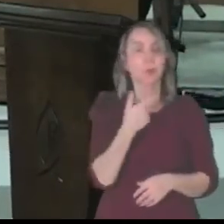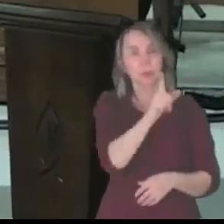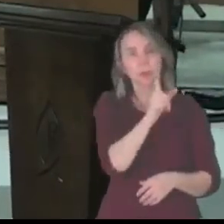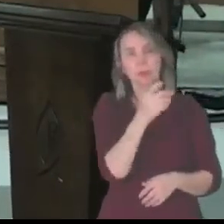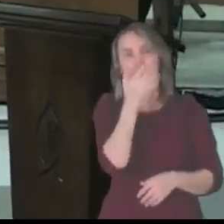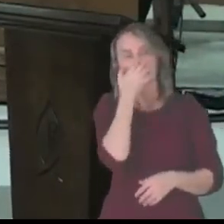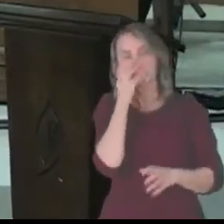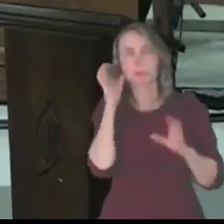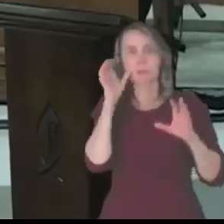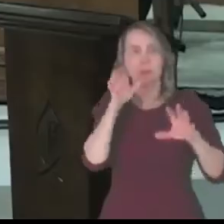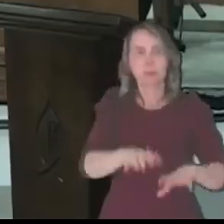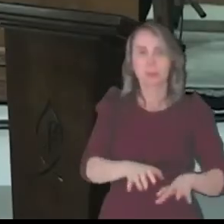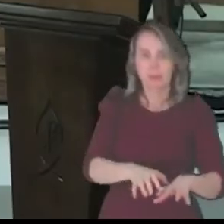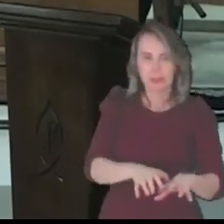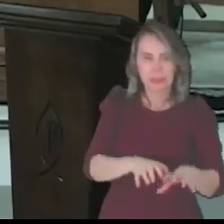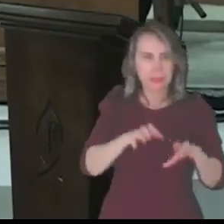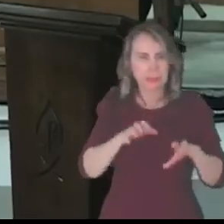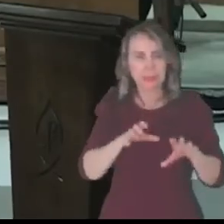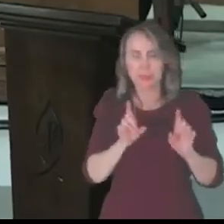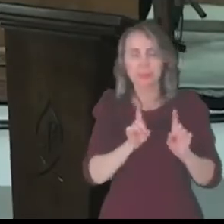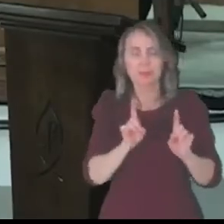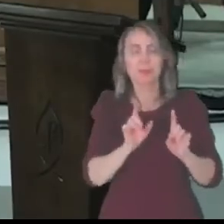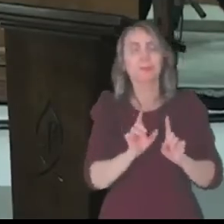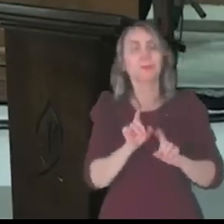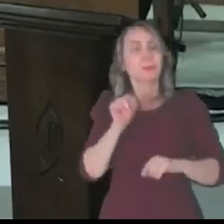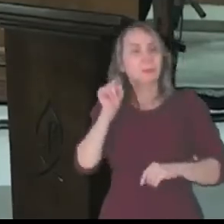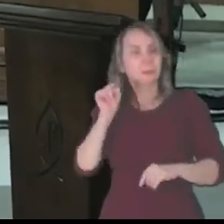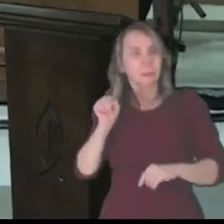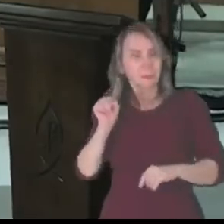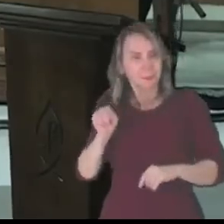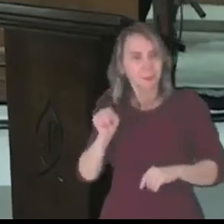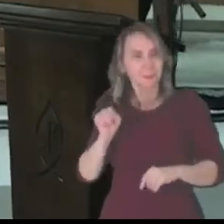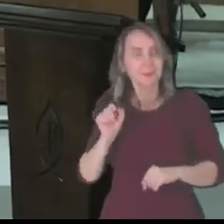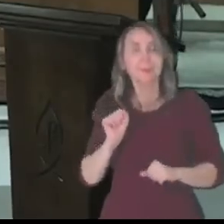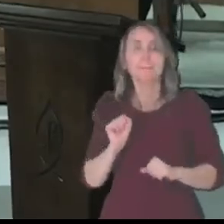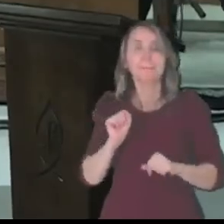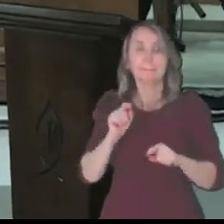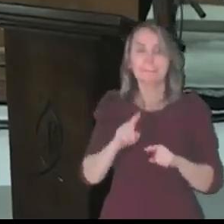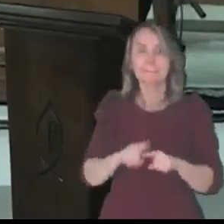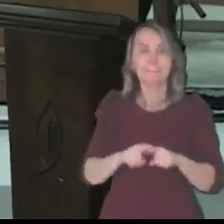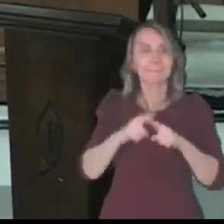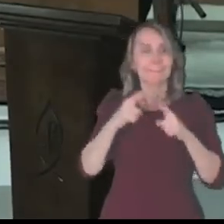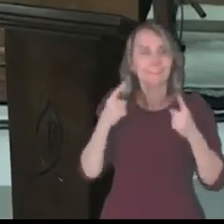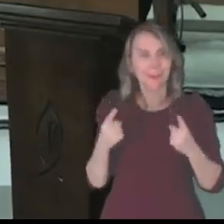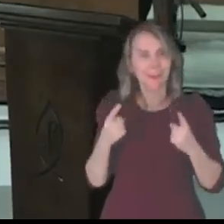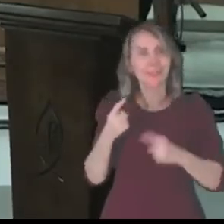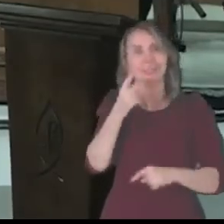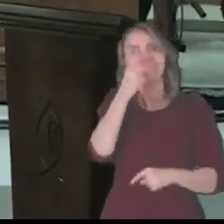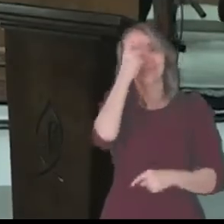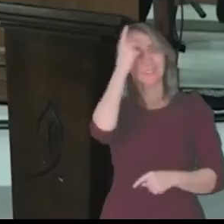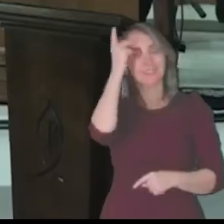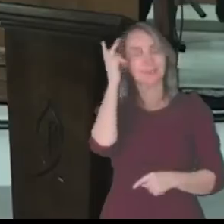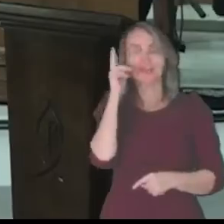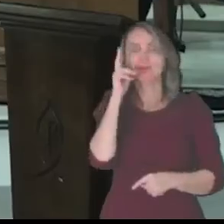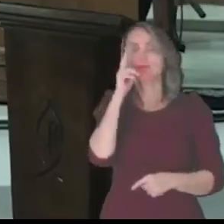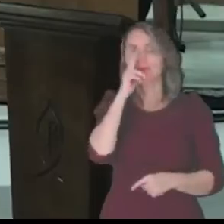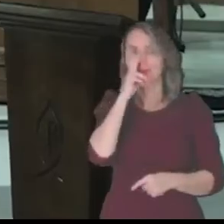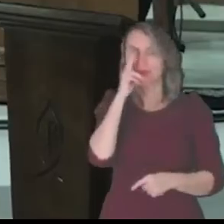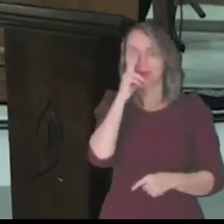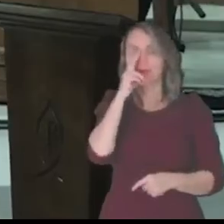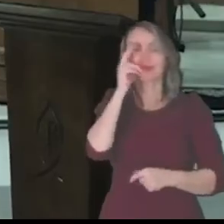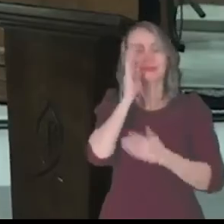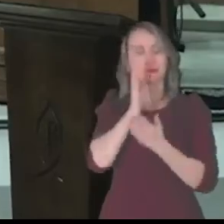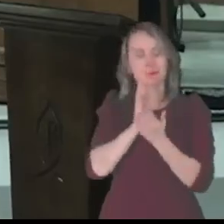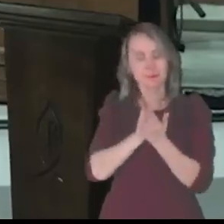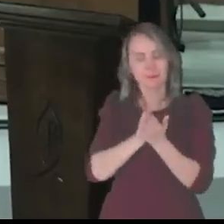nem se achará nele mas os remidos andarão